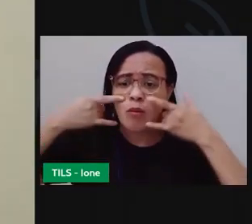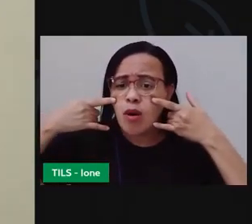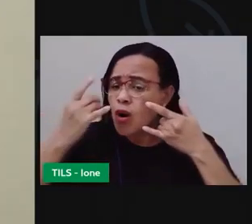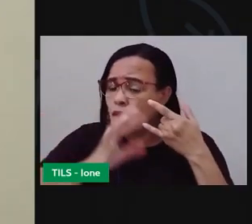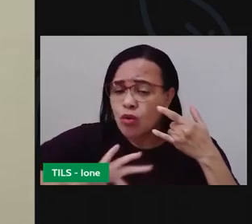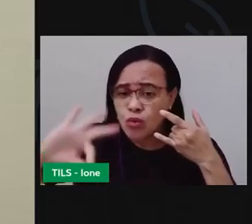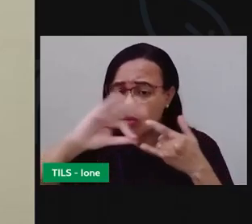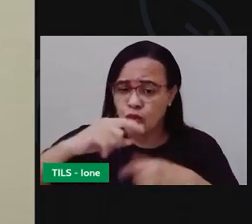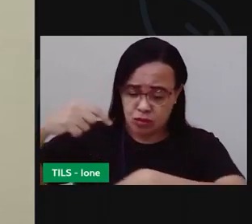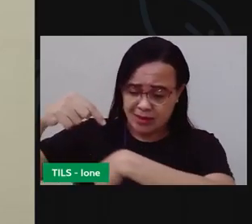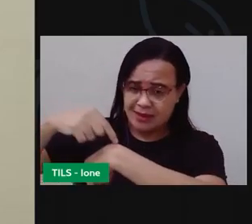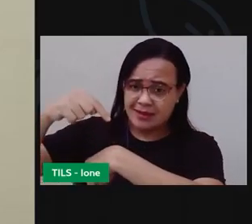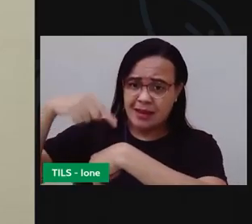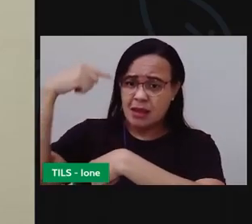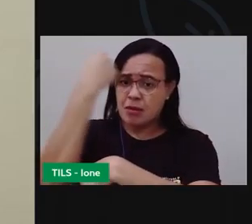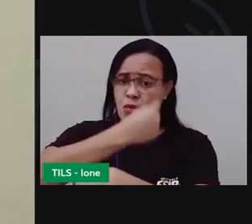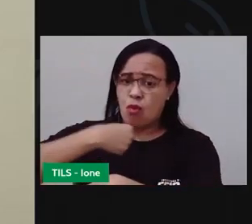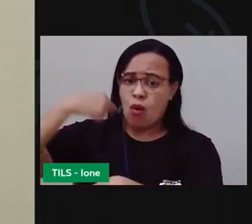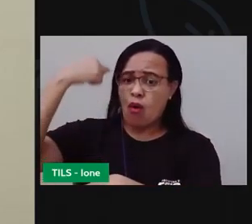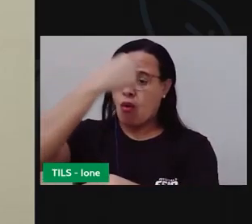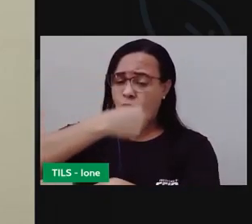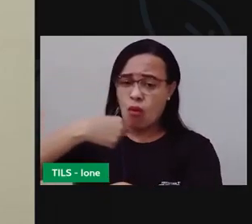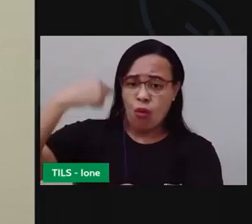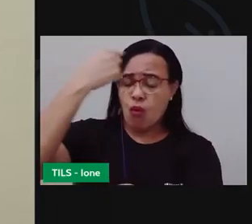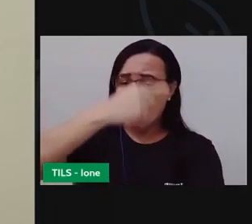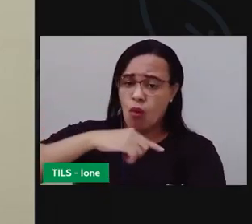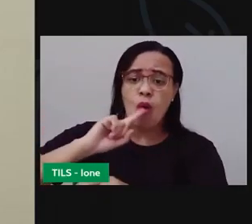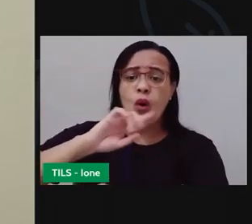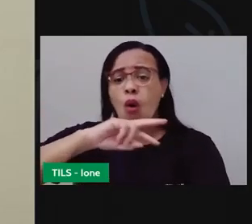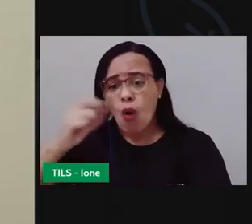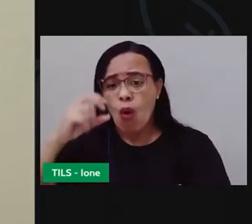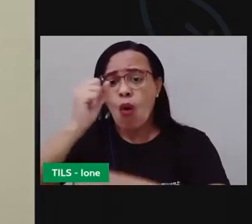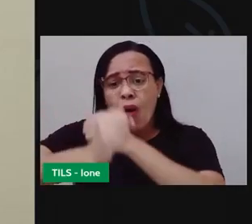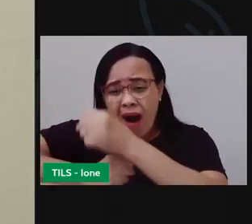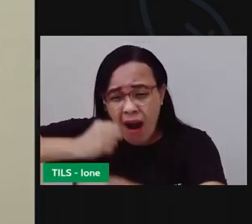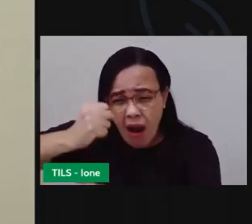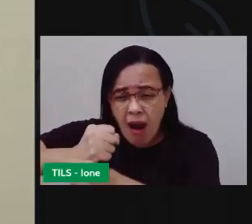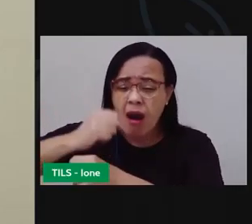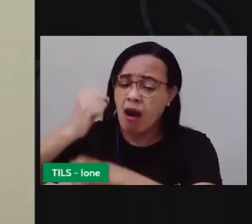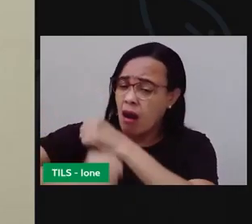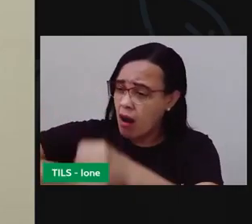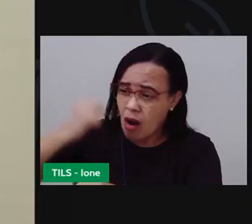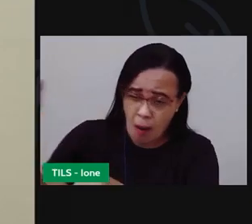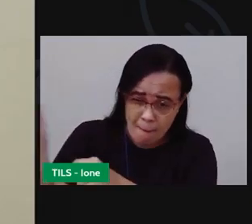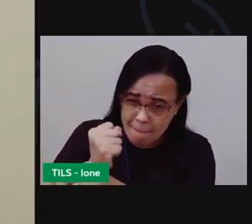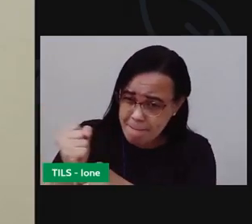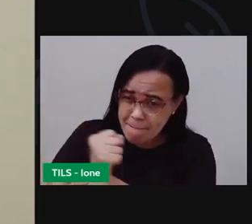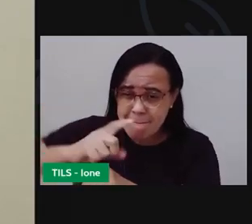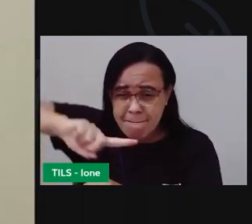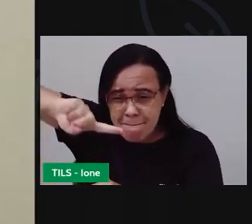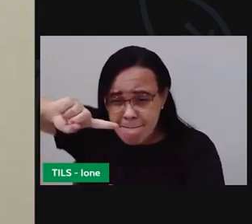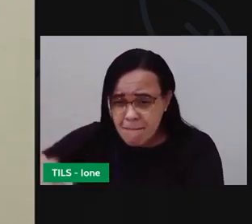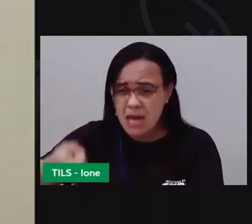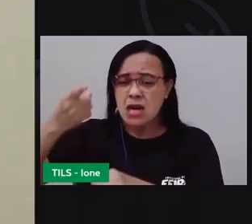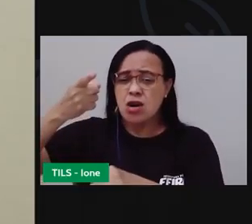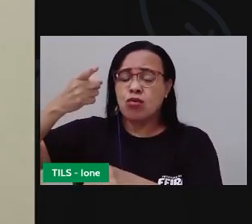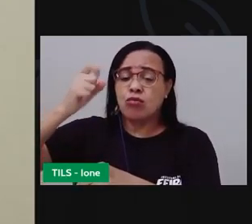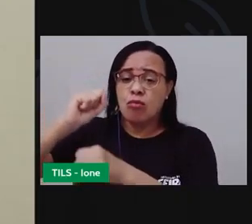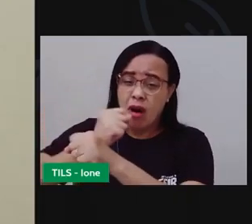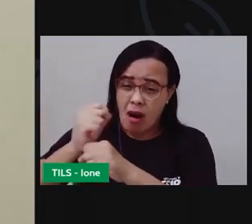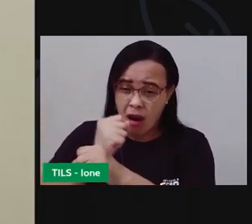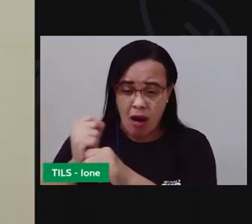tempo diferente de decomposição. E tem materiais desses que levam até 1.000 anos para